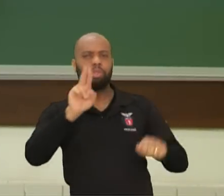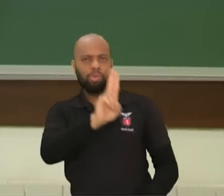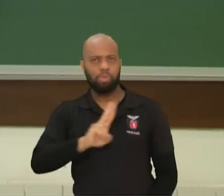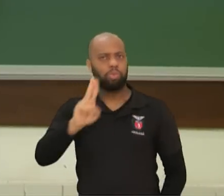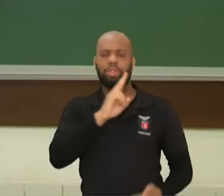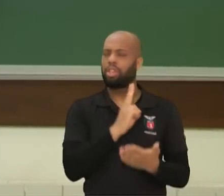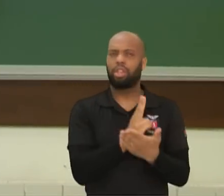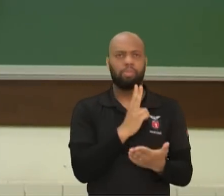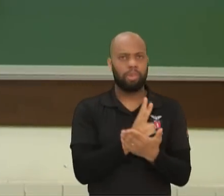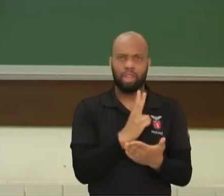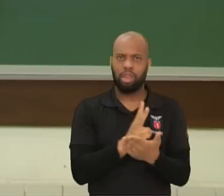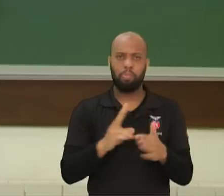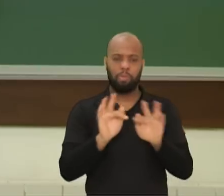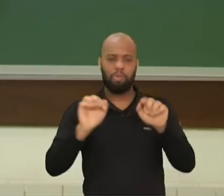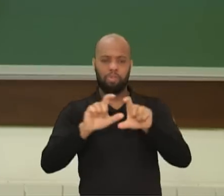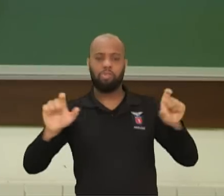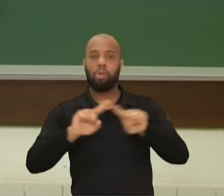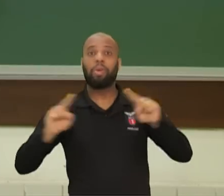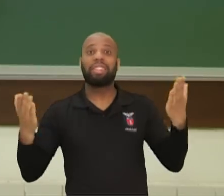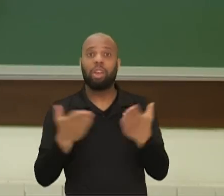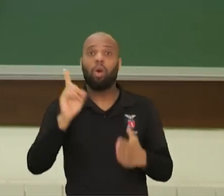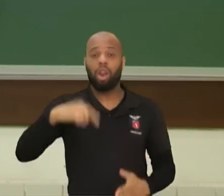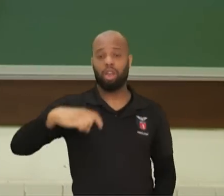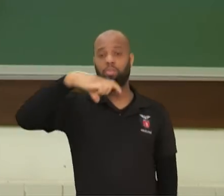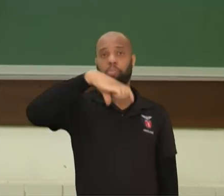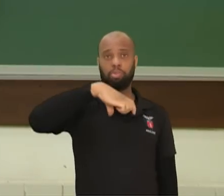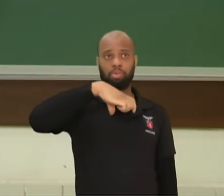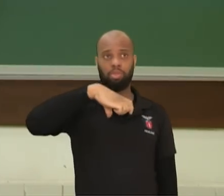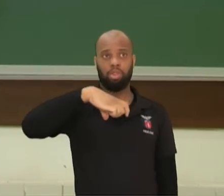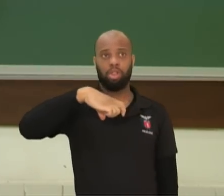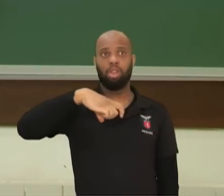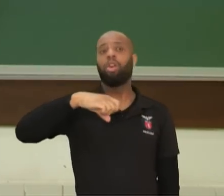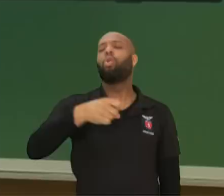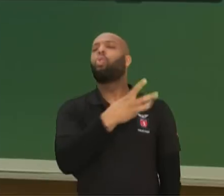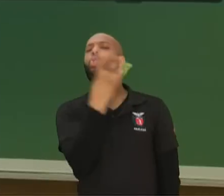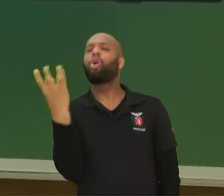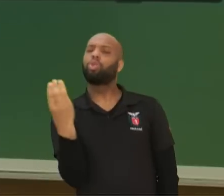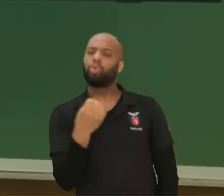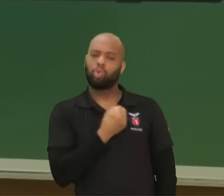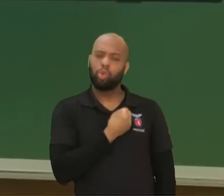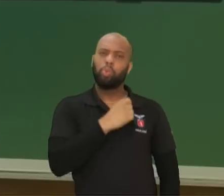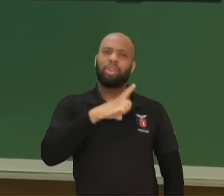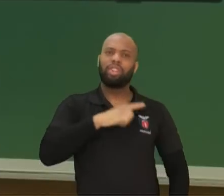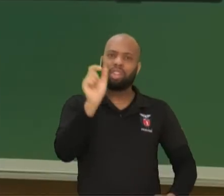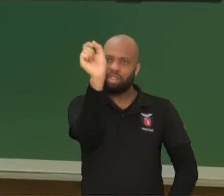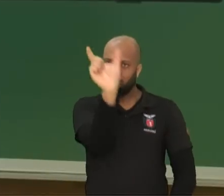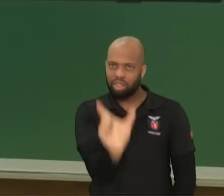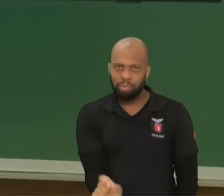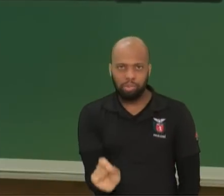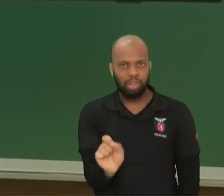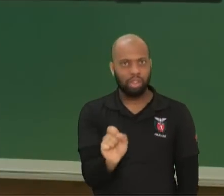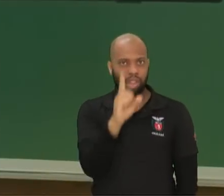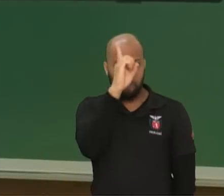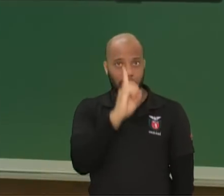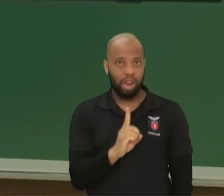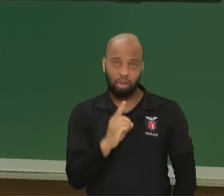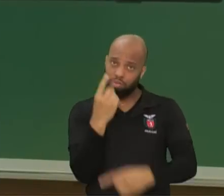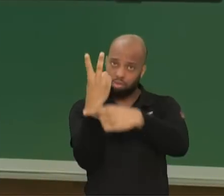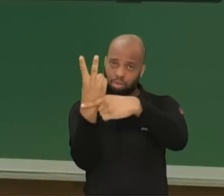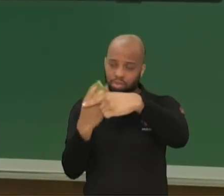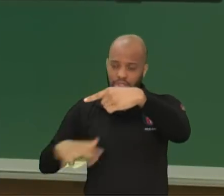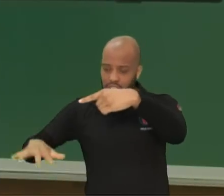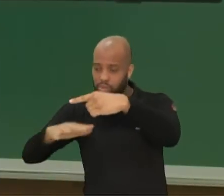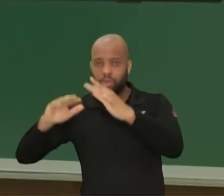fórmula, certo? Só que nós estamos falando da interseção. Quanto que é a interseção aqui entre A e B? É 2. E o nosso